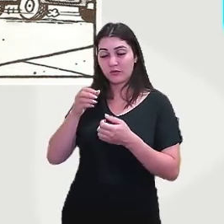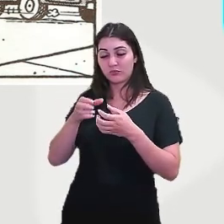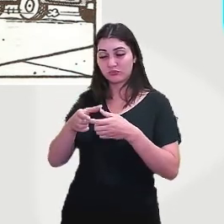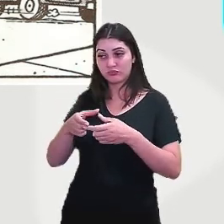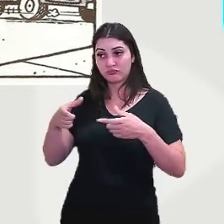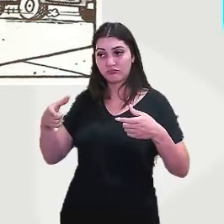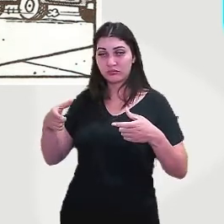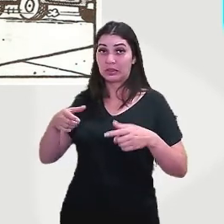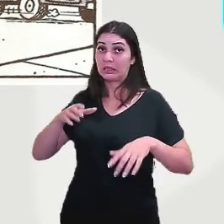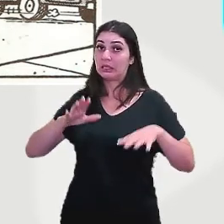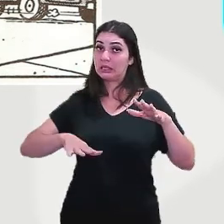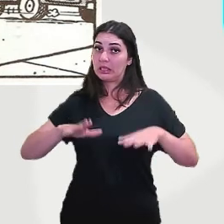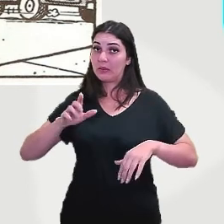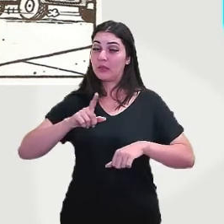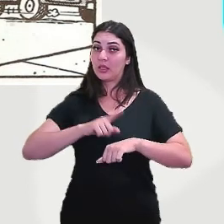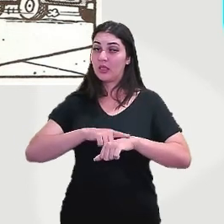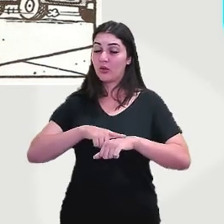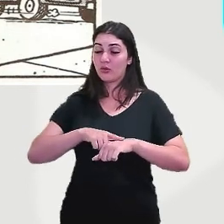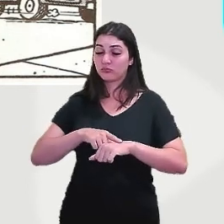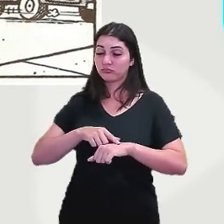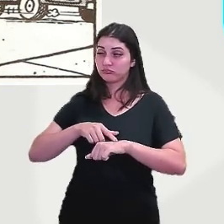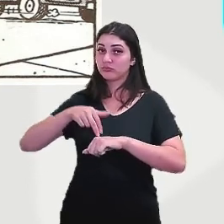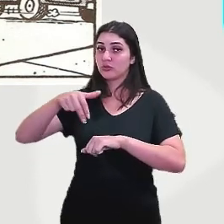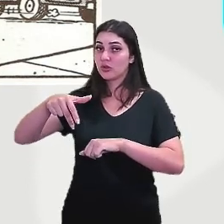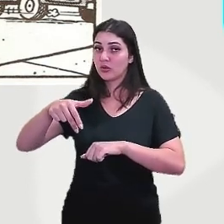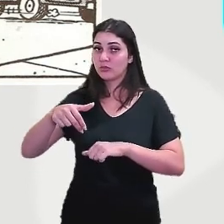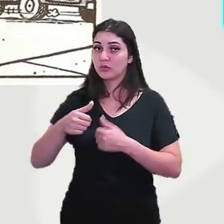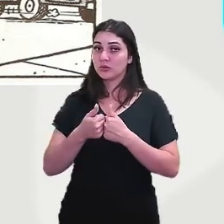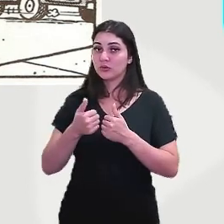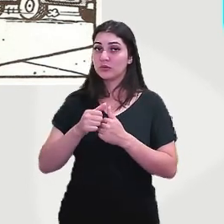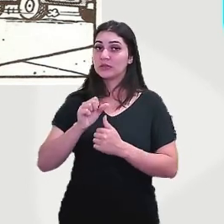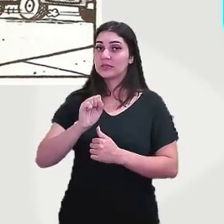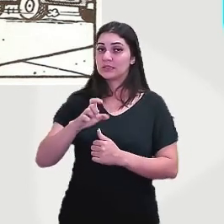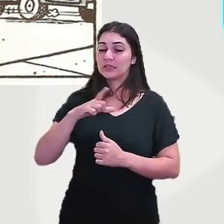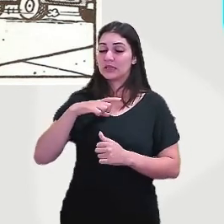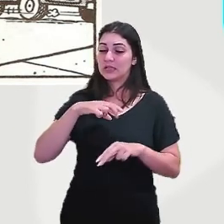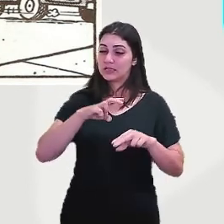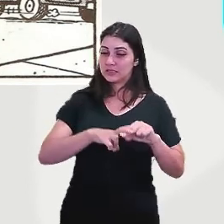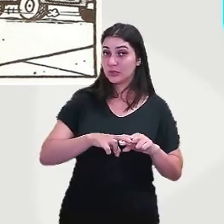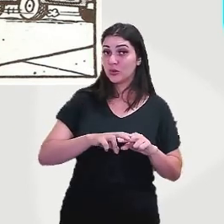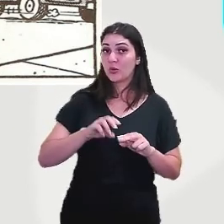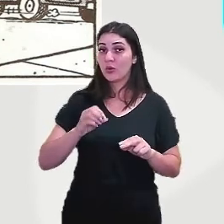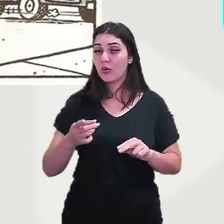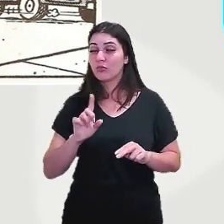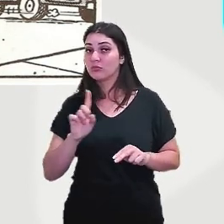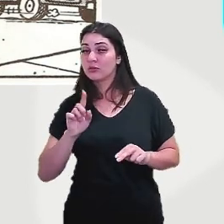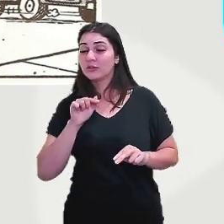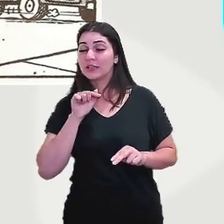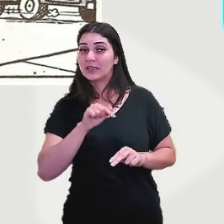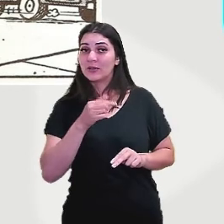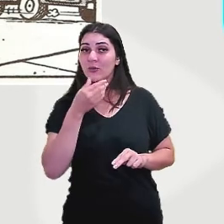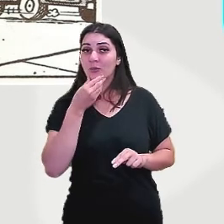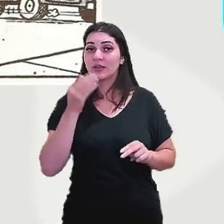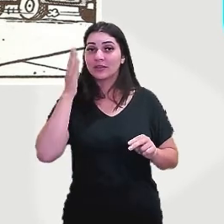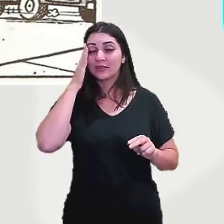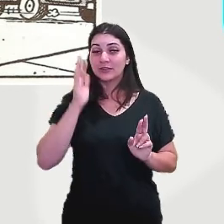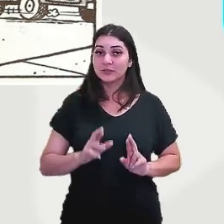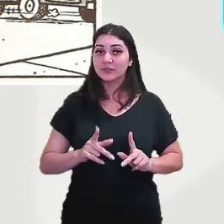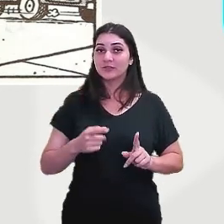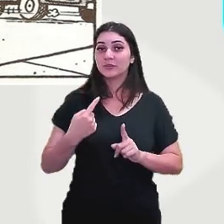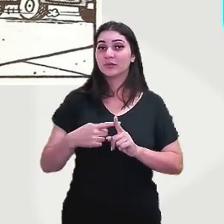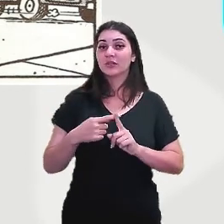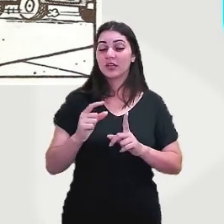semana. 3 formas de escritas com o mesmo som, mas com sentidos diferentes.